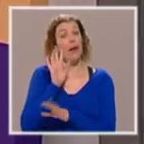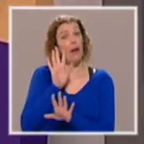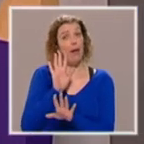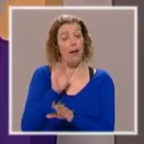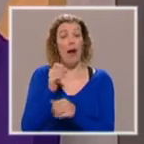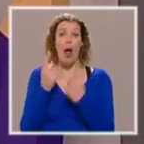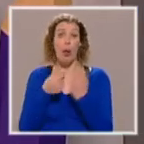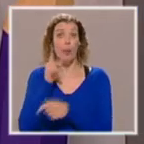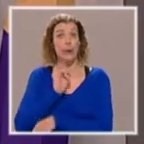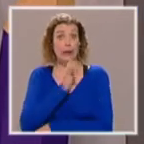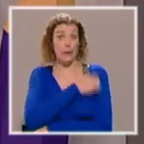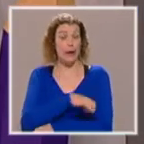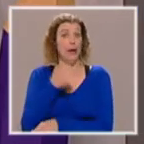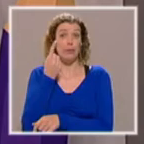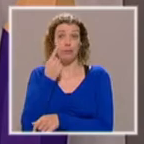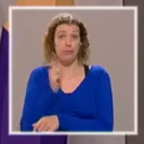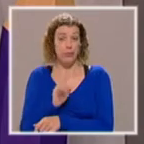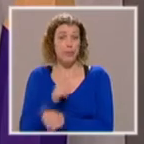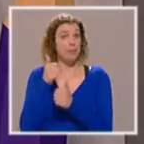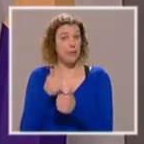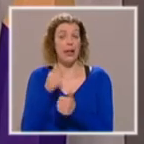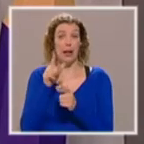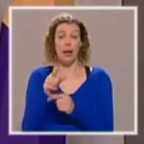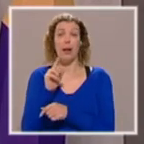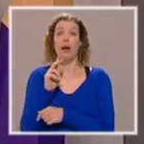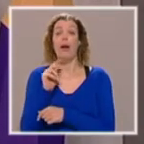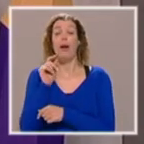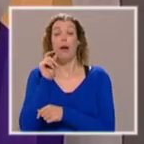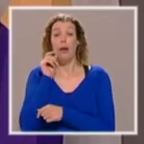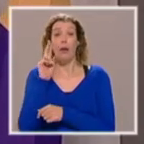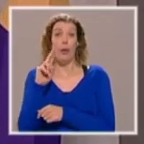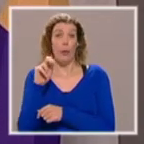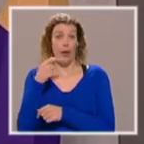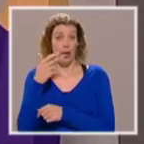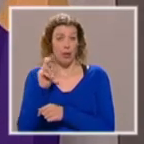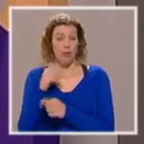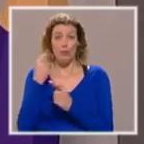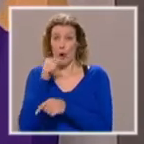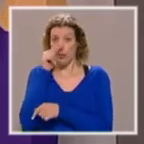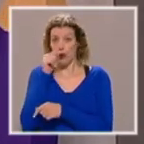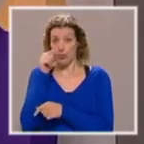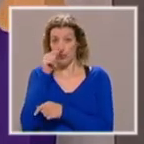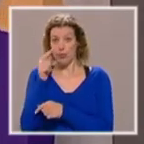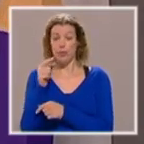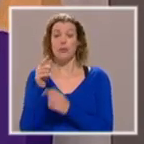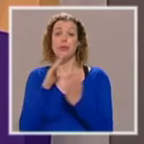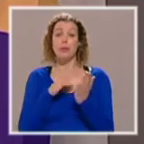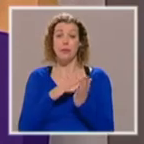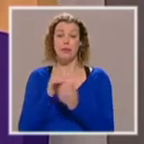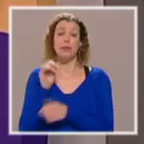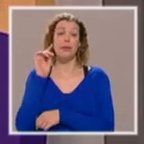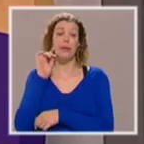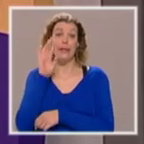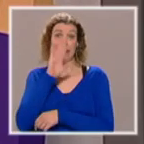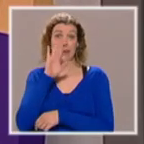raparigas que não têm este conhecimento, a uretra está apenas associada ao sistema urinário, enquanto que no